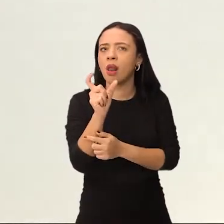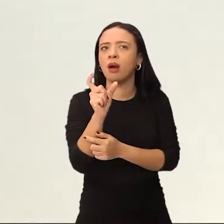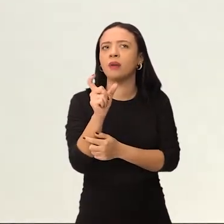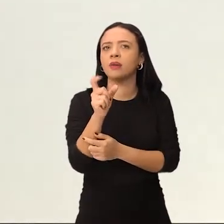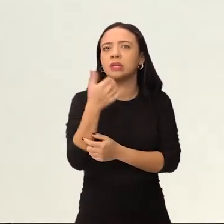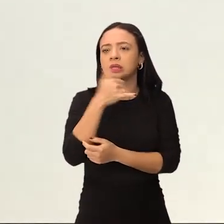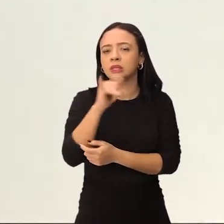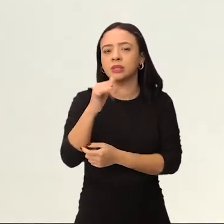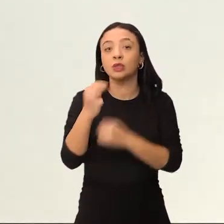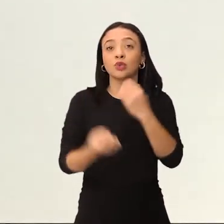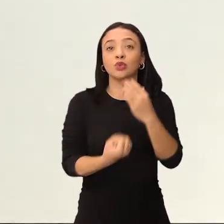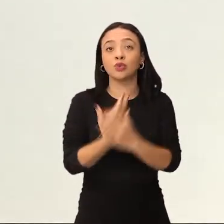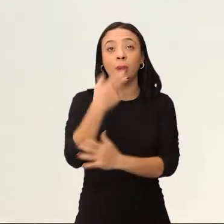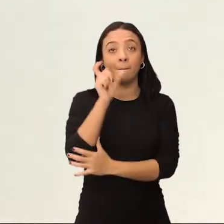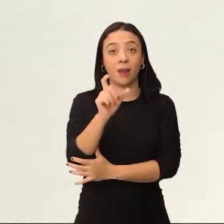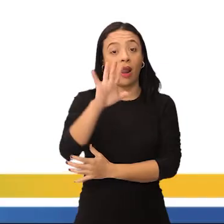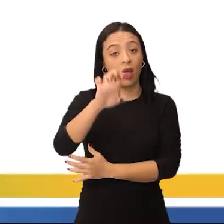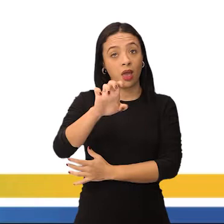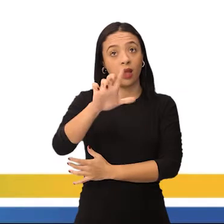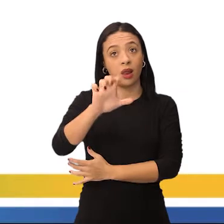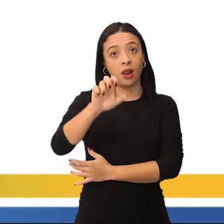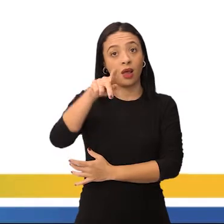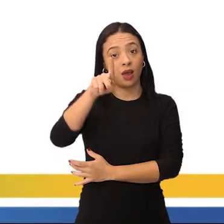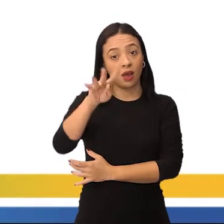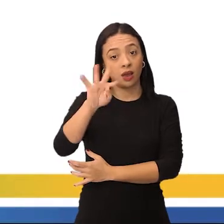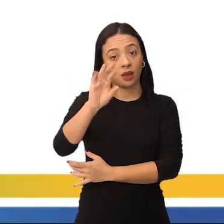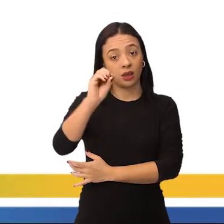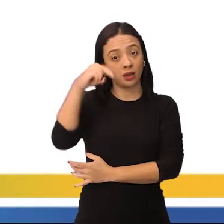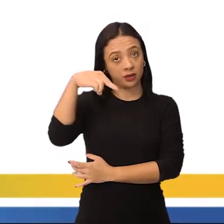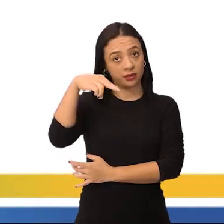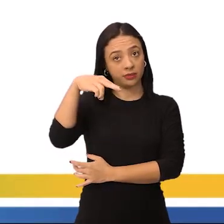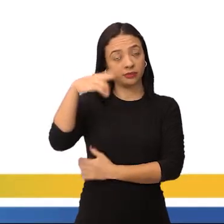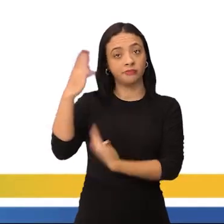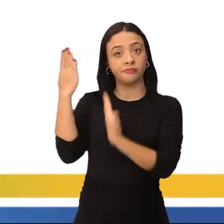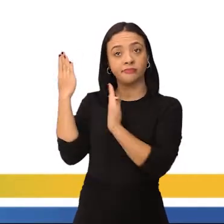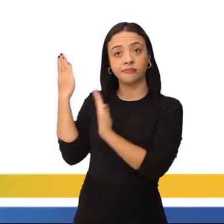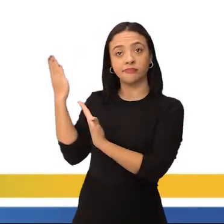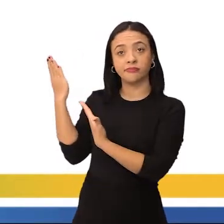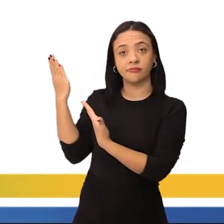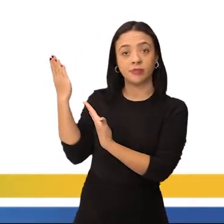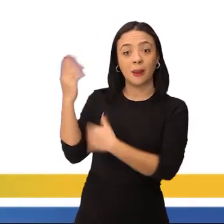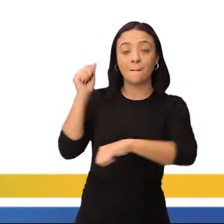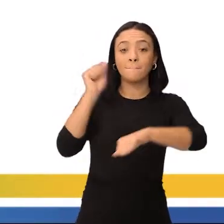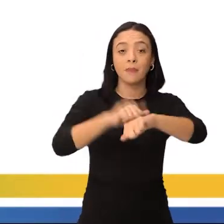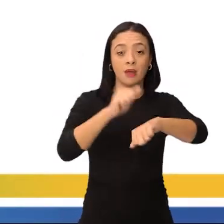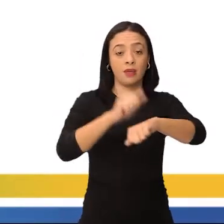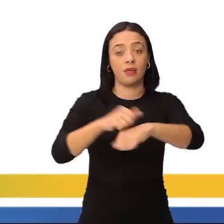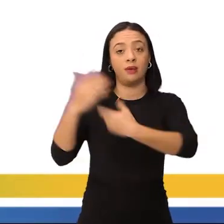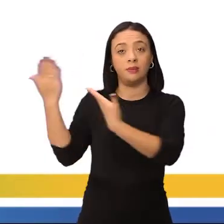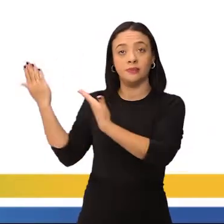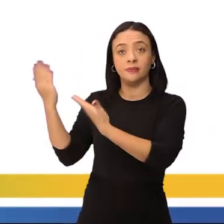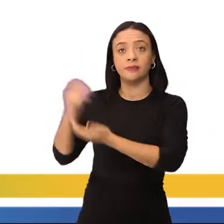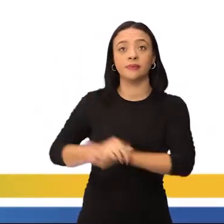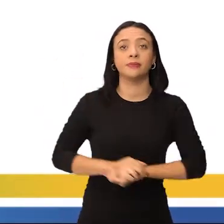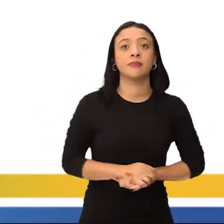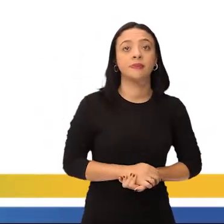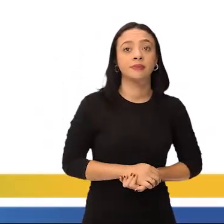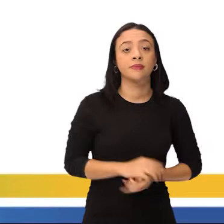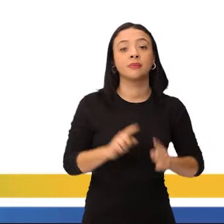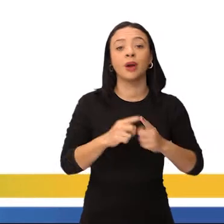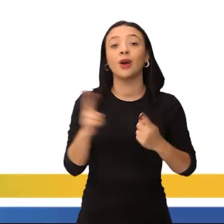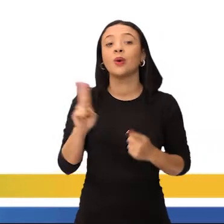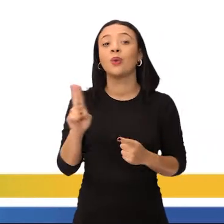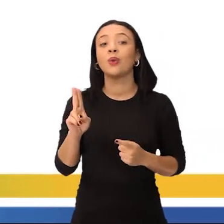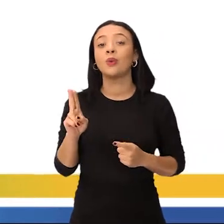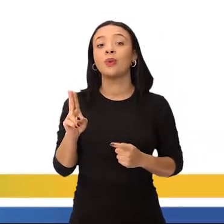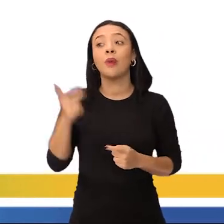então vim de elétrons o que que é o Elektro o elétron era essa Pedrinha aí só que ela